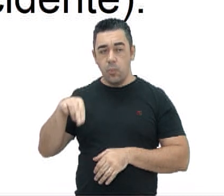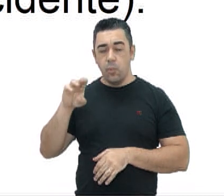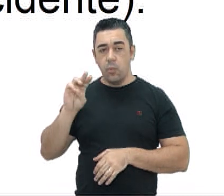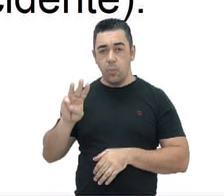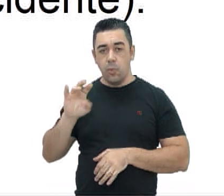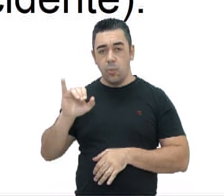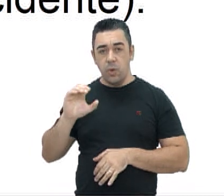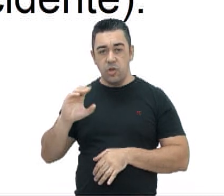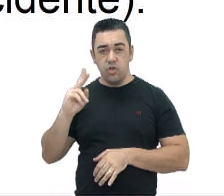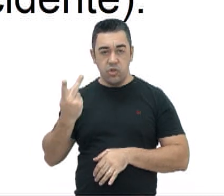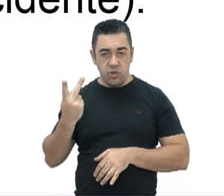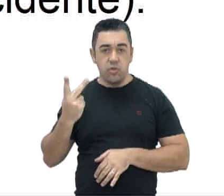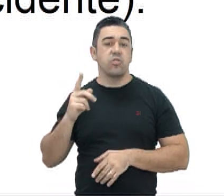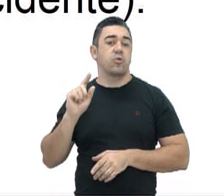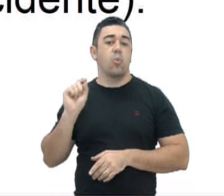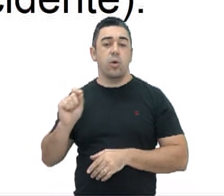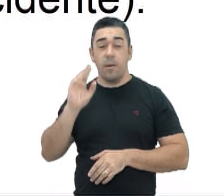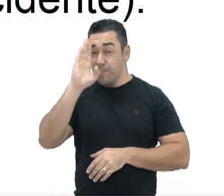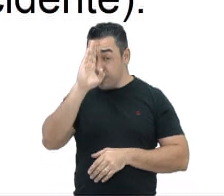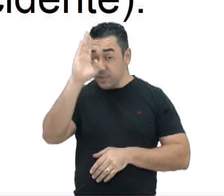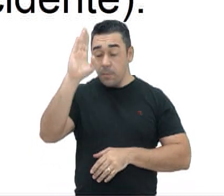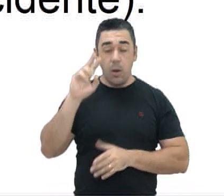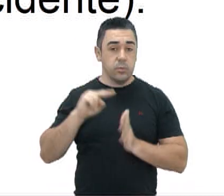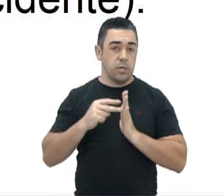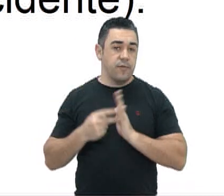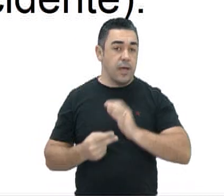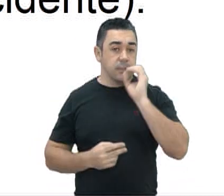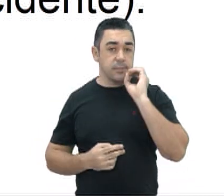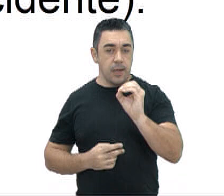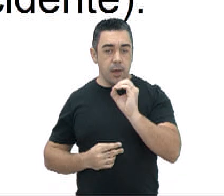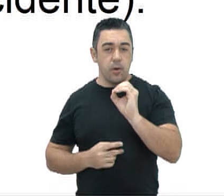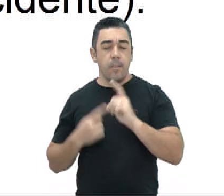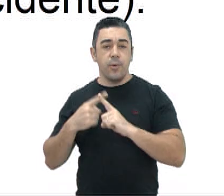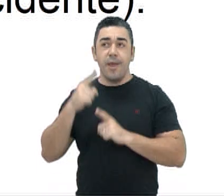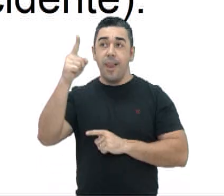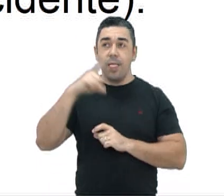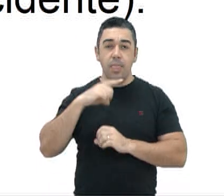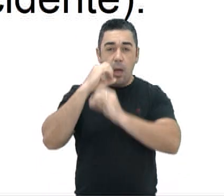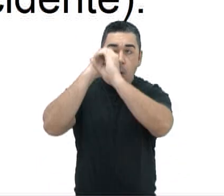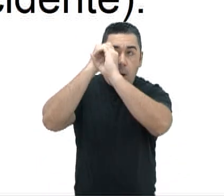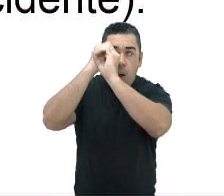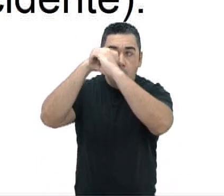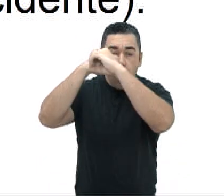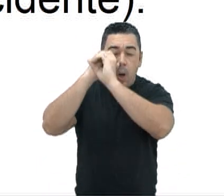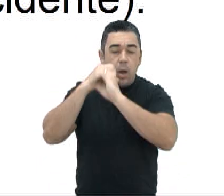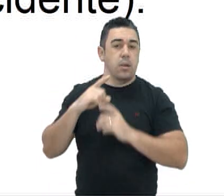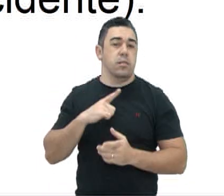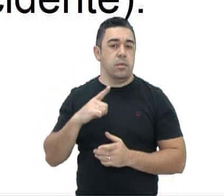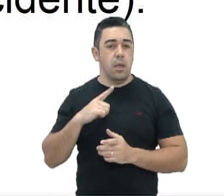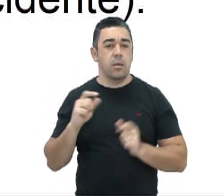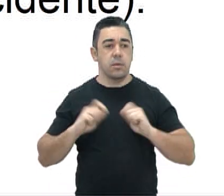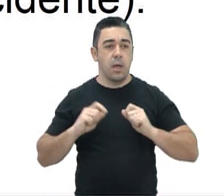meridiano principal, correspondente a 0 graus. E os meridianos se estendem de 0 a 180 graus